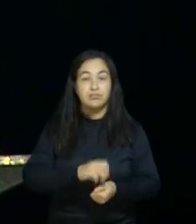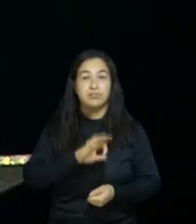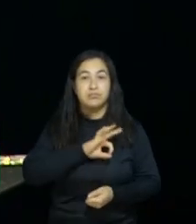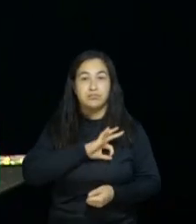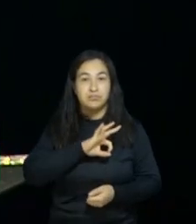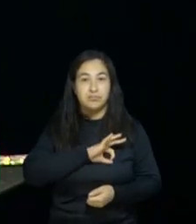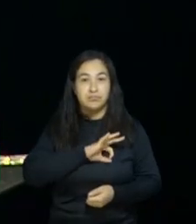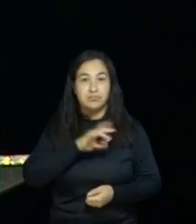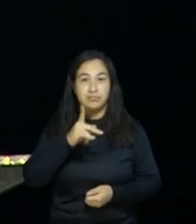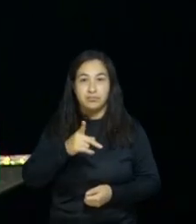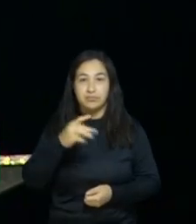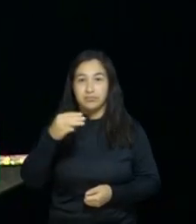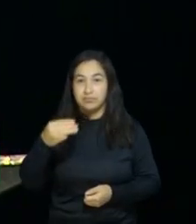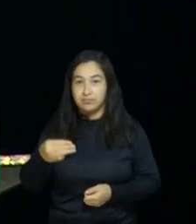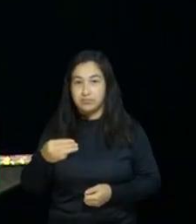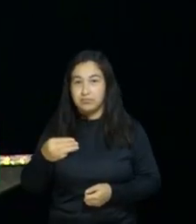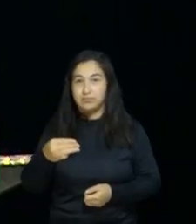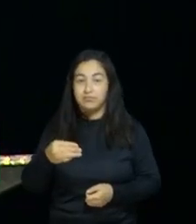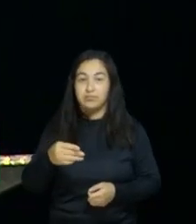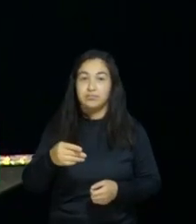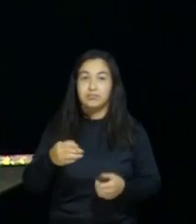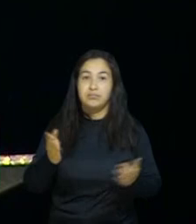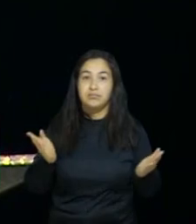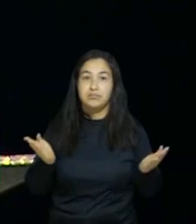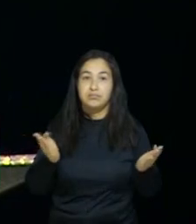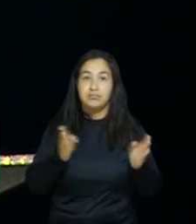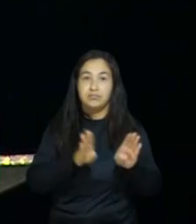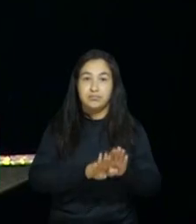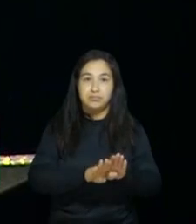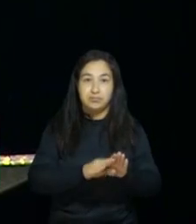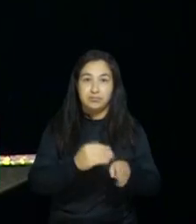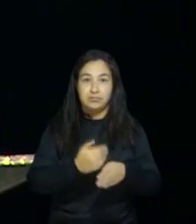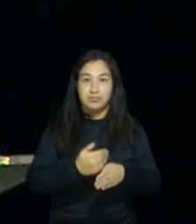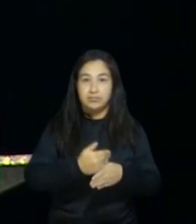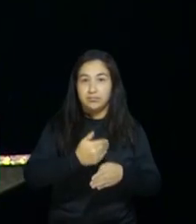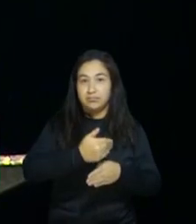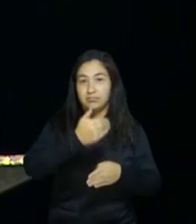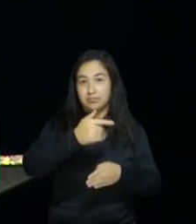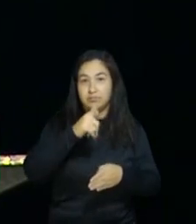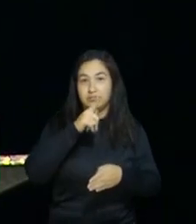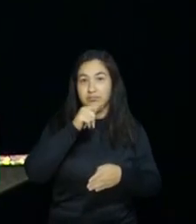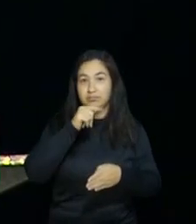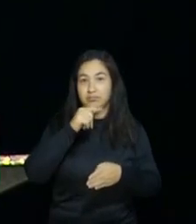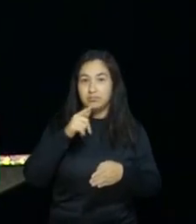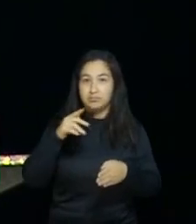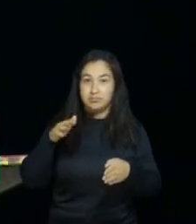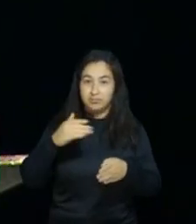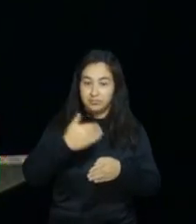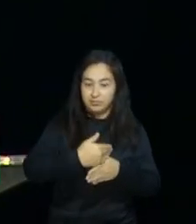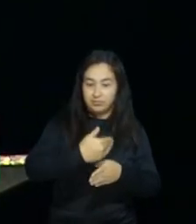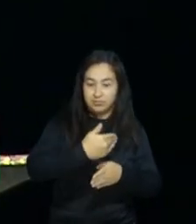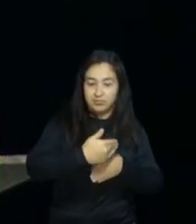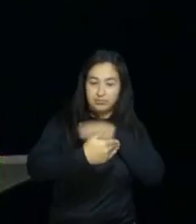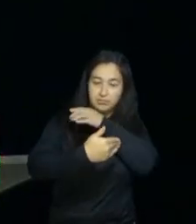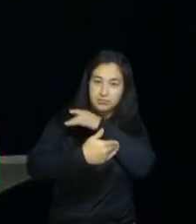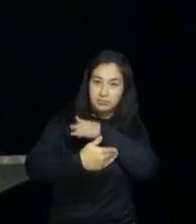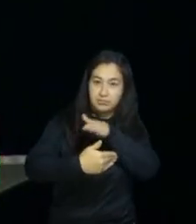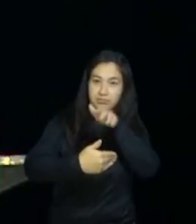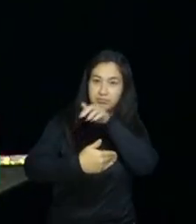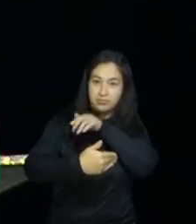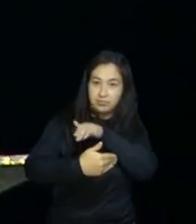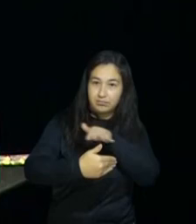Defesa Civil, o fechamento da barragem José Boté. Se ele não tivesse essa coragem e tivesse feito